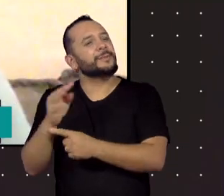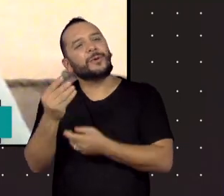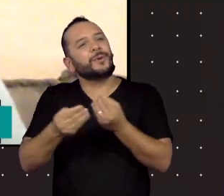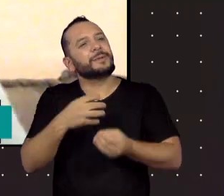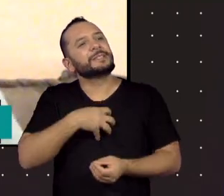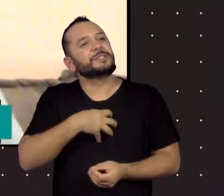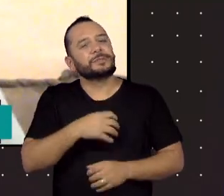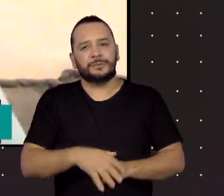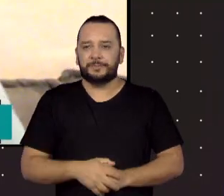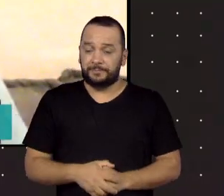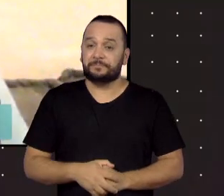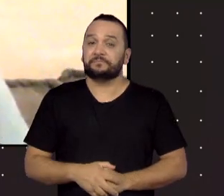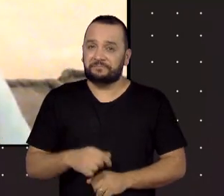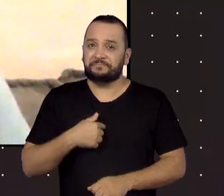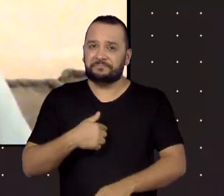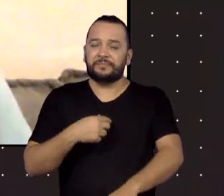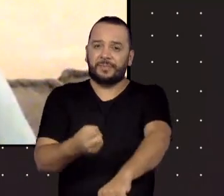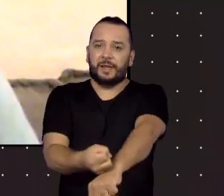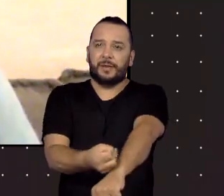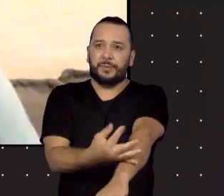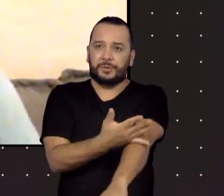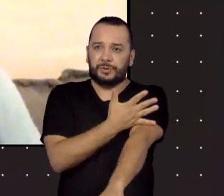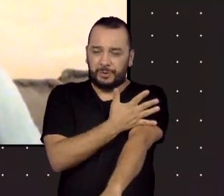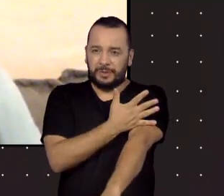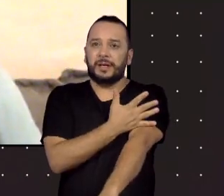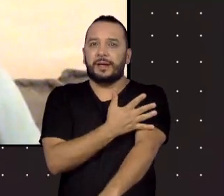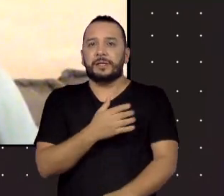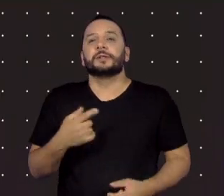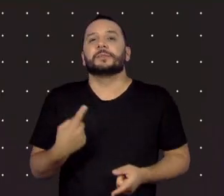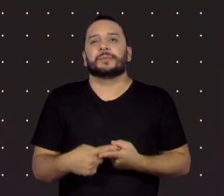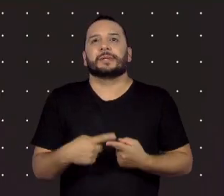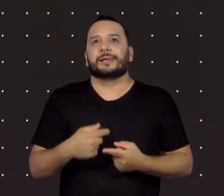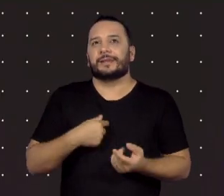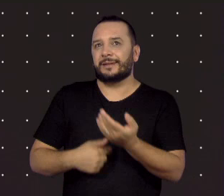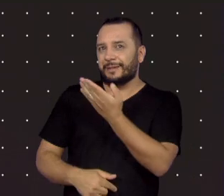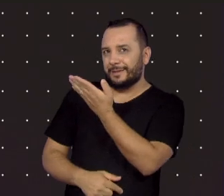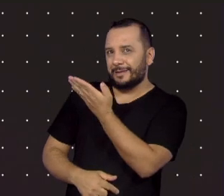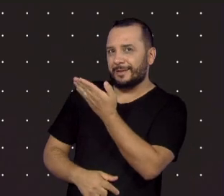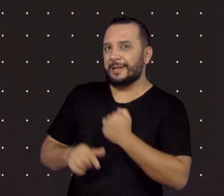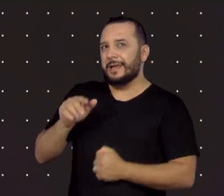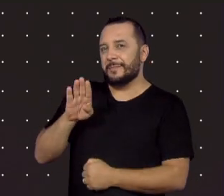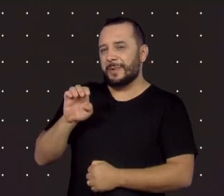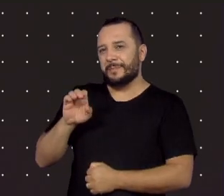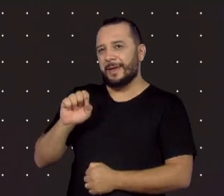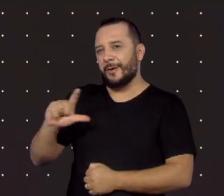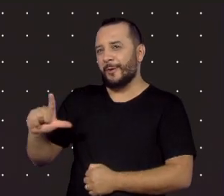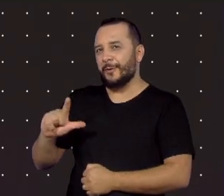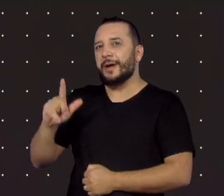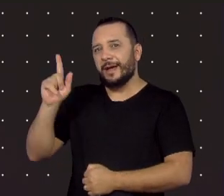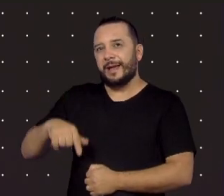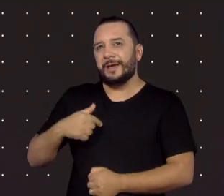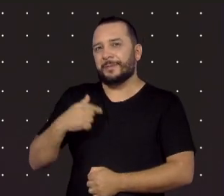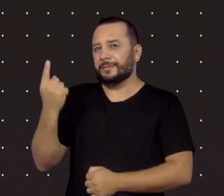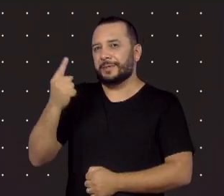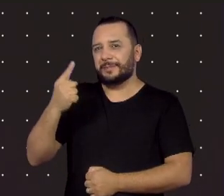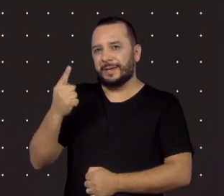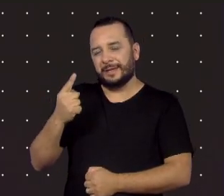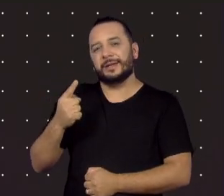emocionado. Fiquei emocionado porque Bebel foi meu primeiro romance. Foi um romance que eu escrevi.